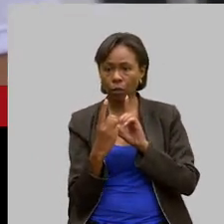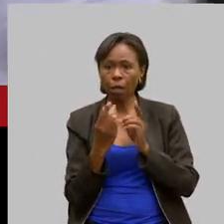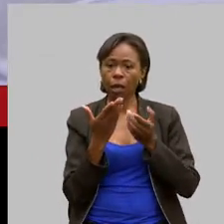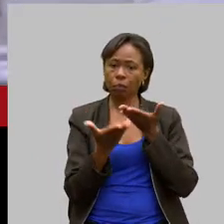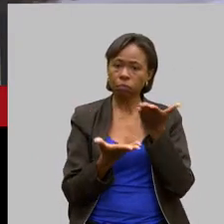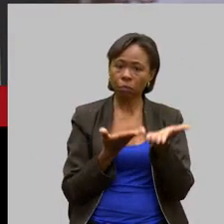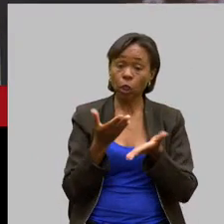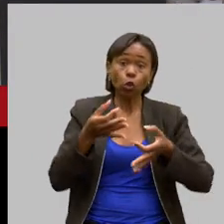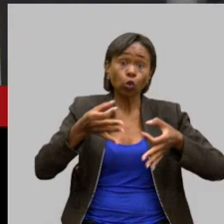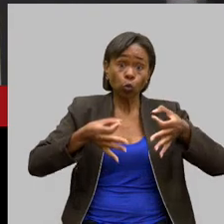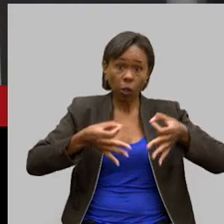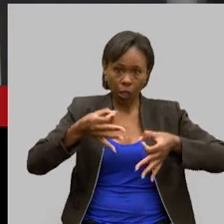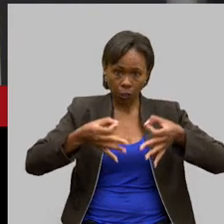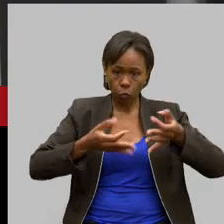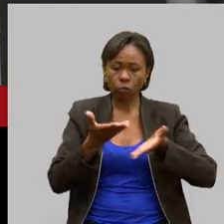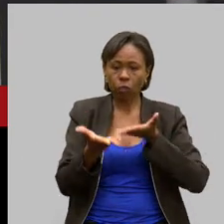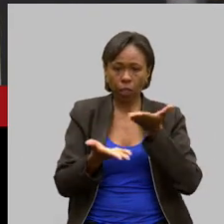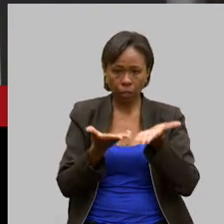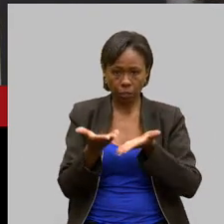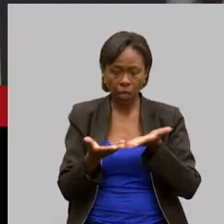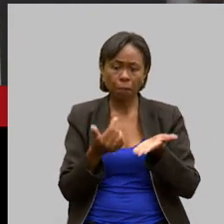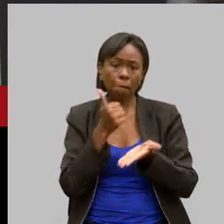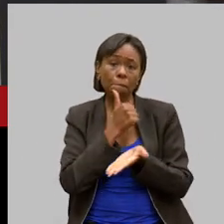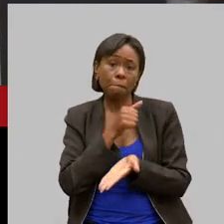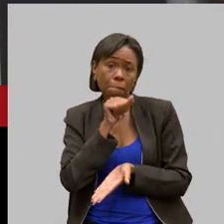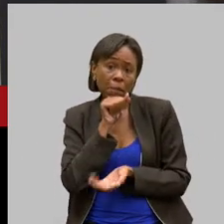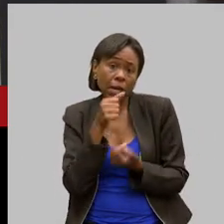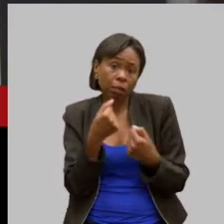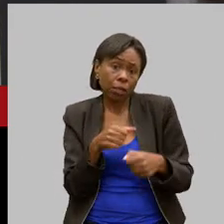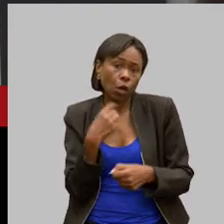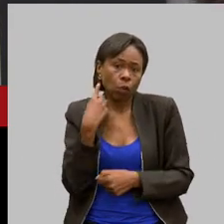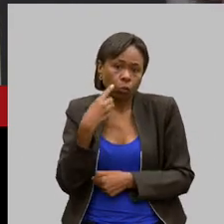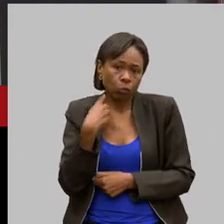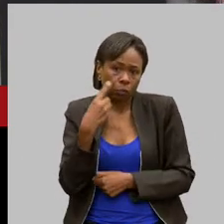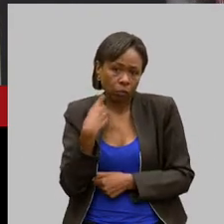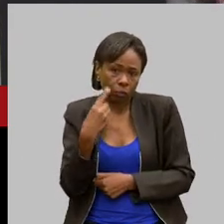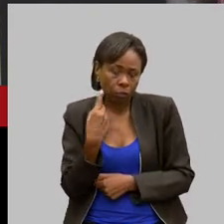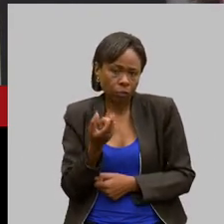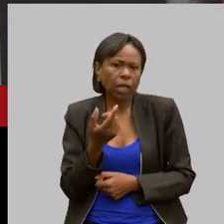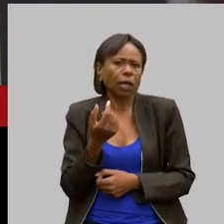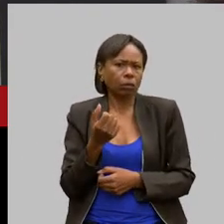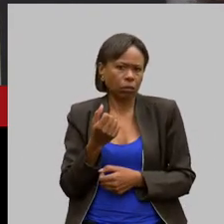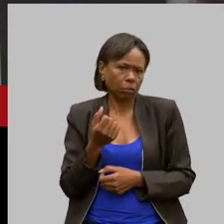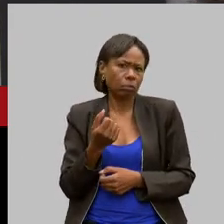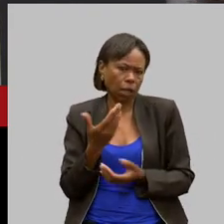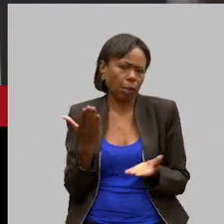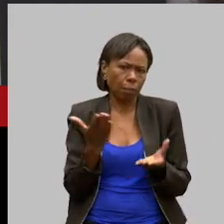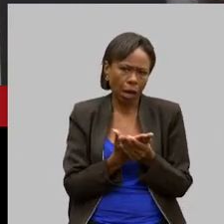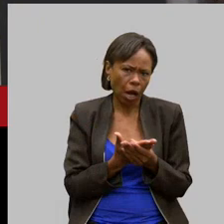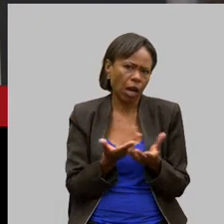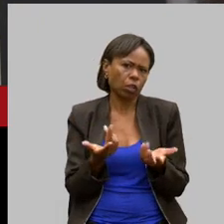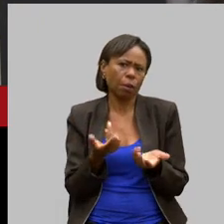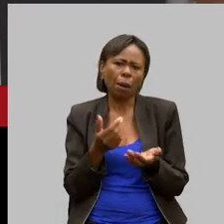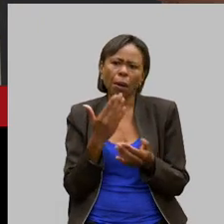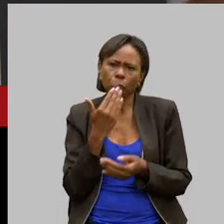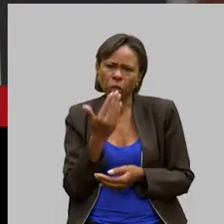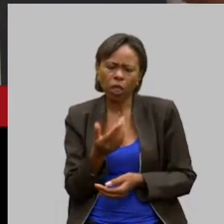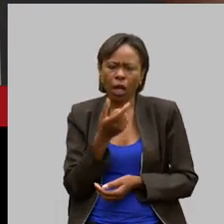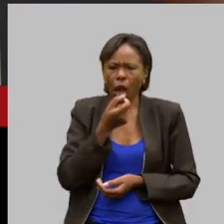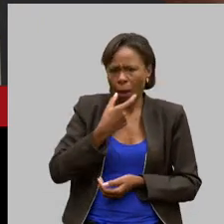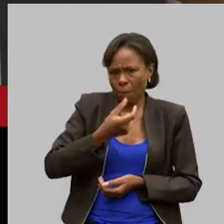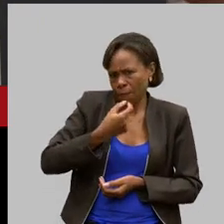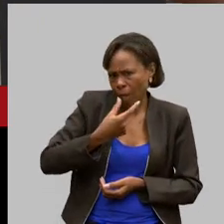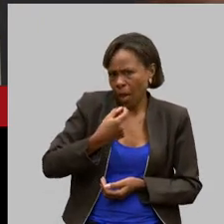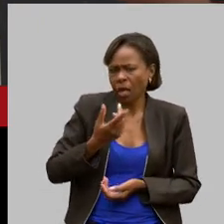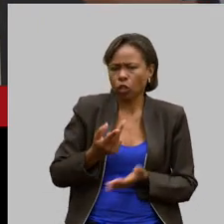precisarem para quem precisar quiser um advogado quiser defender aí a a sua causa seu medicamento seu filho